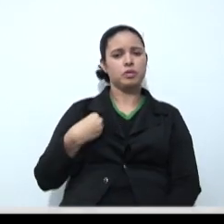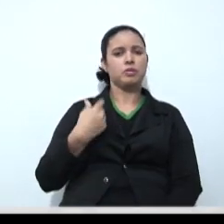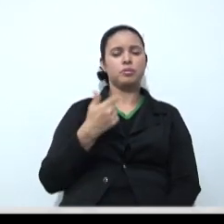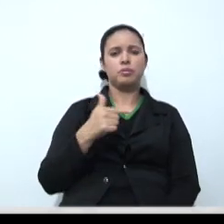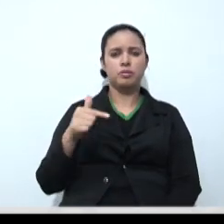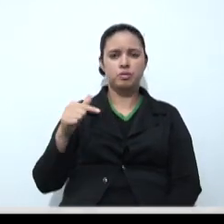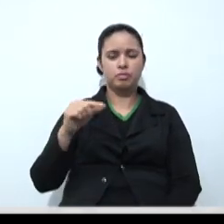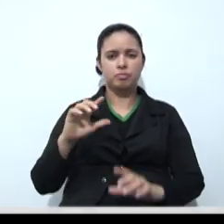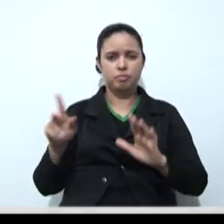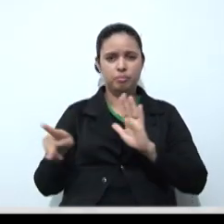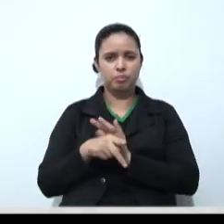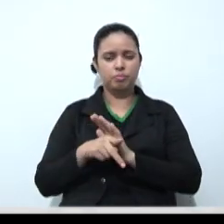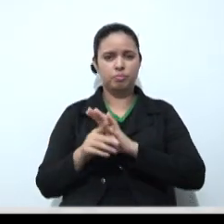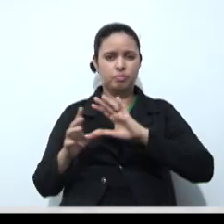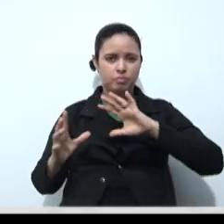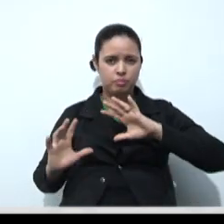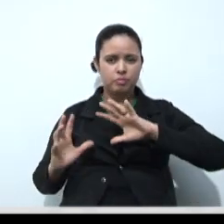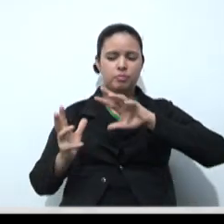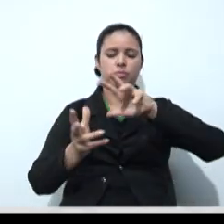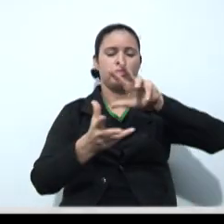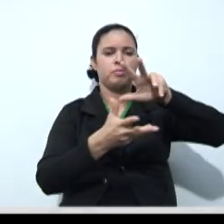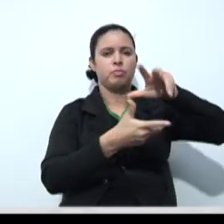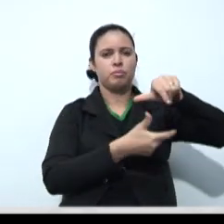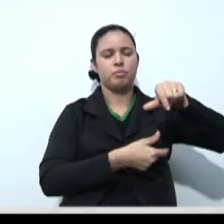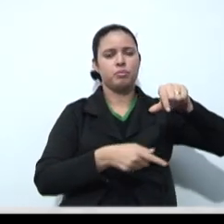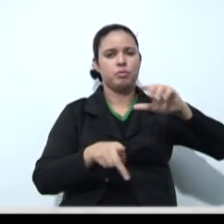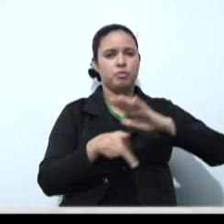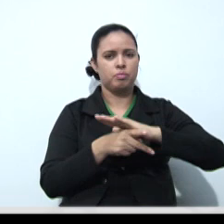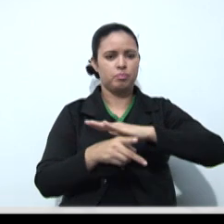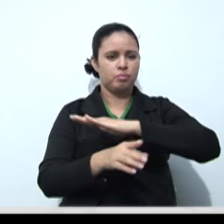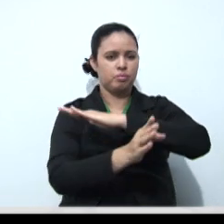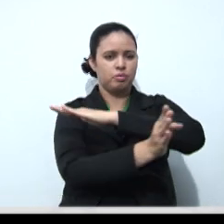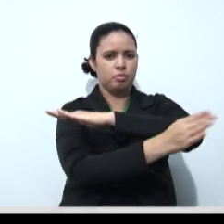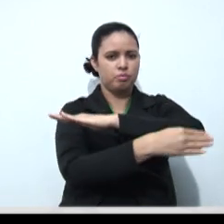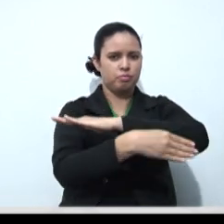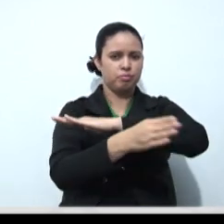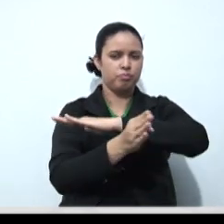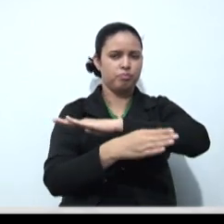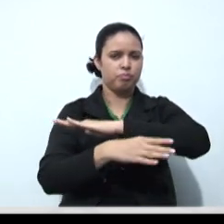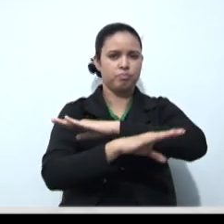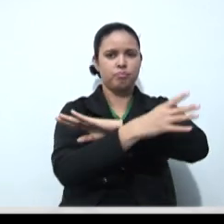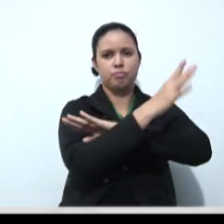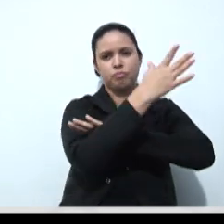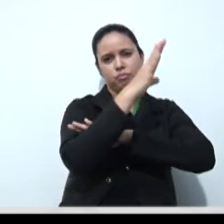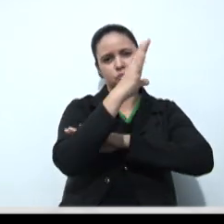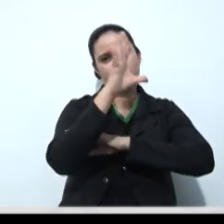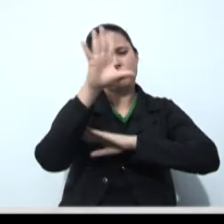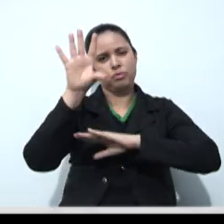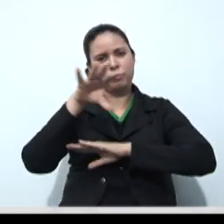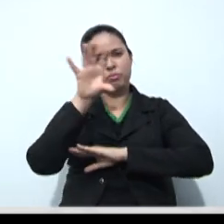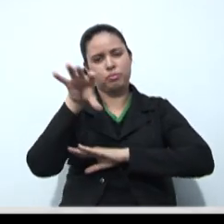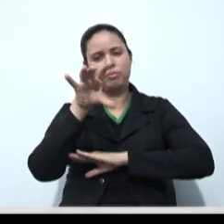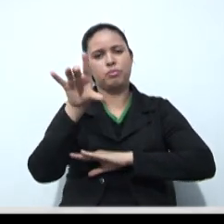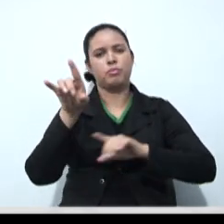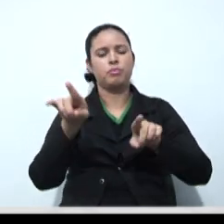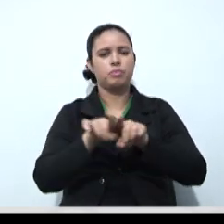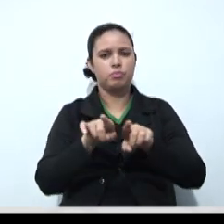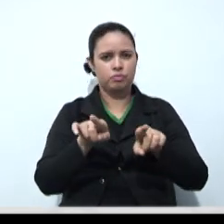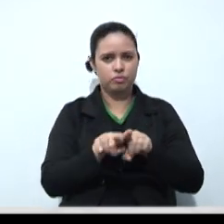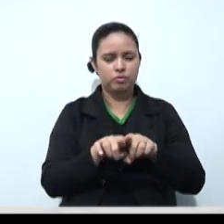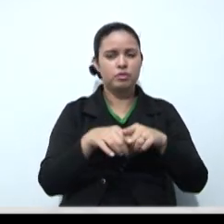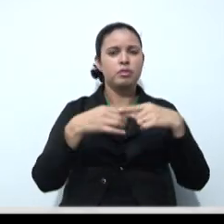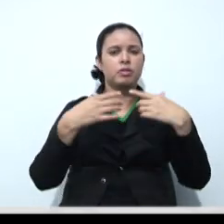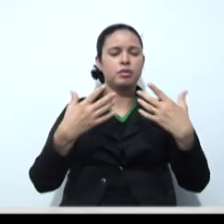alguma região dela, que afetam os ecossistemas e a vida dos humanos. Para as Nações Unidas, meio ambiente